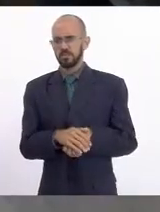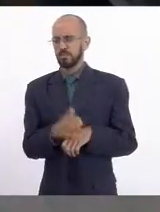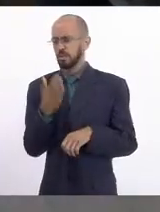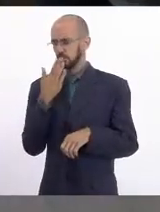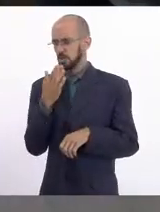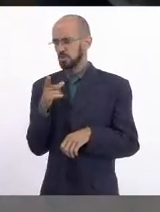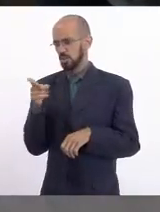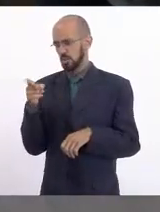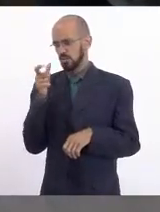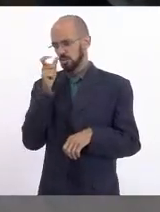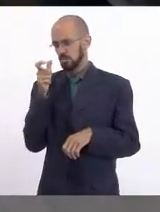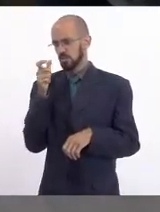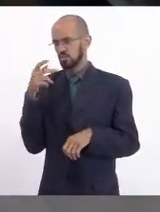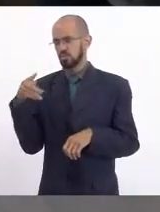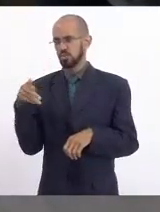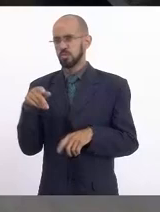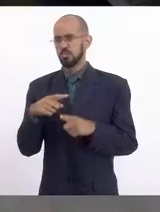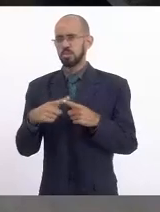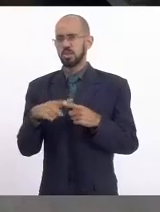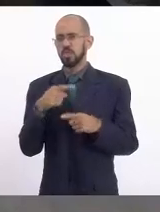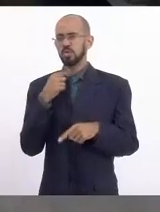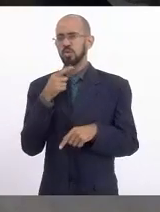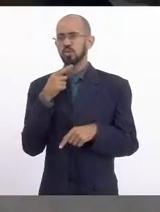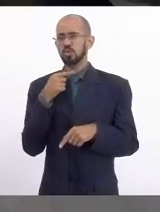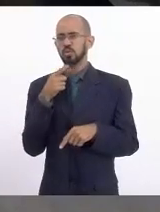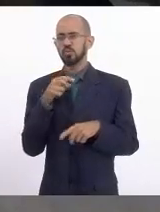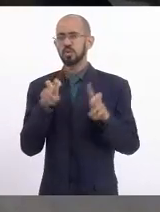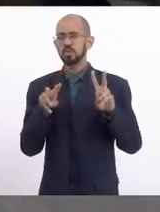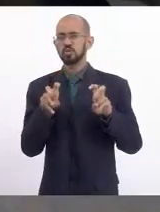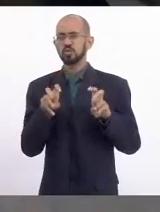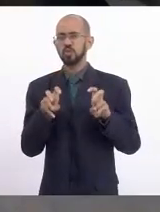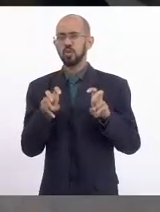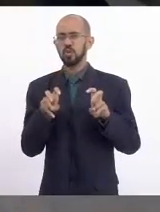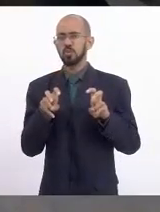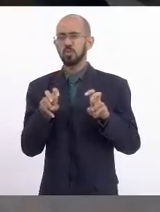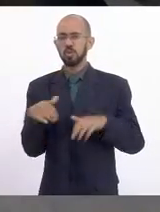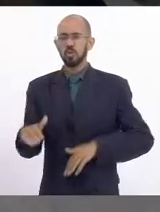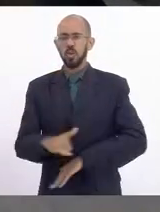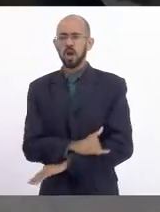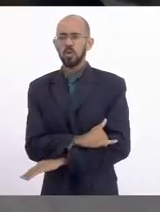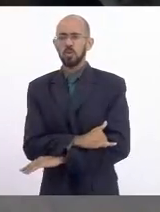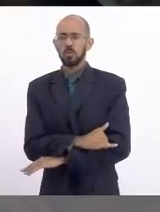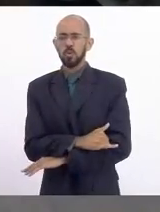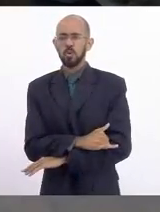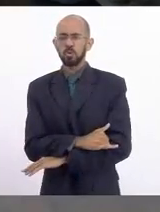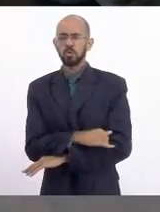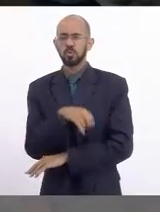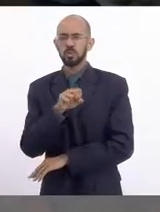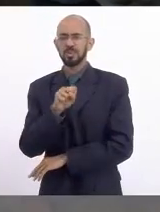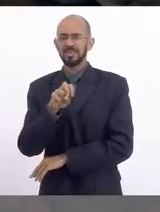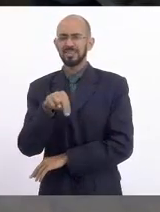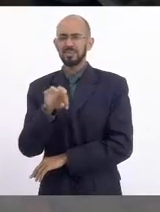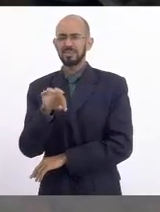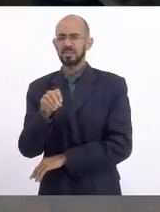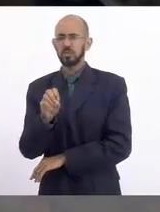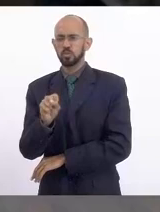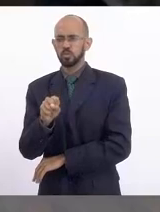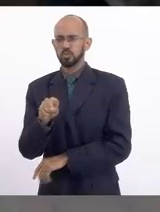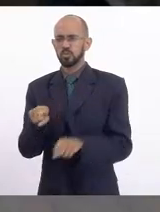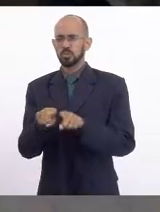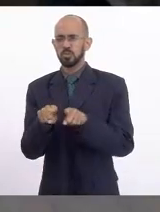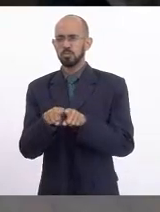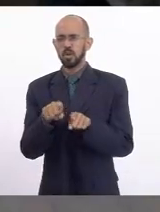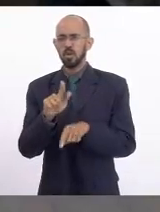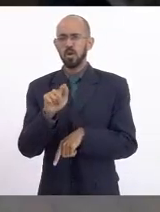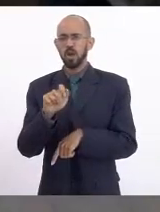porque eu também estou com dúvida sobre a matéria do que se trata o Aeroporto Santos Dumont Galeão primeiro que na minha